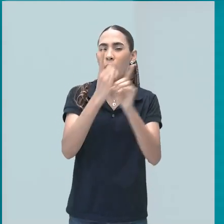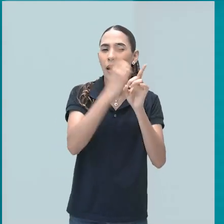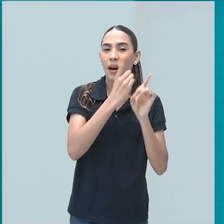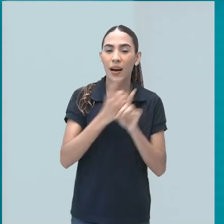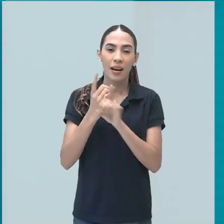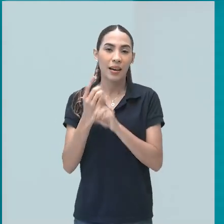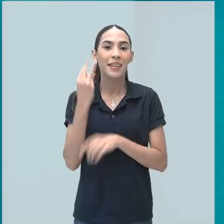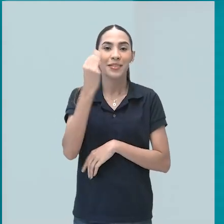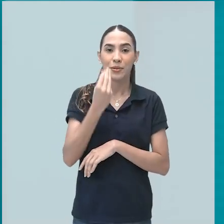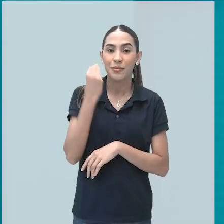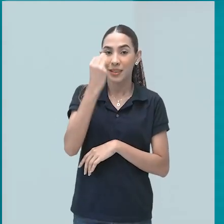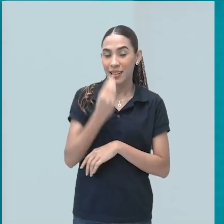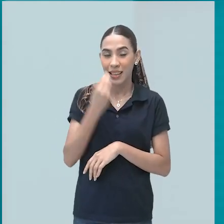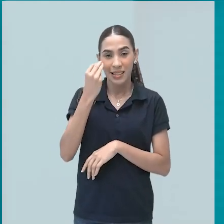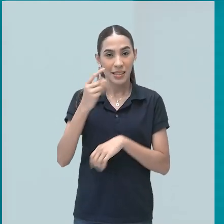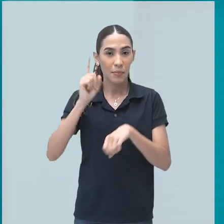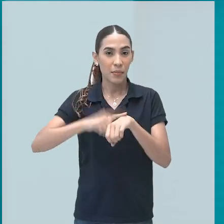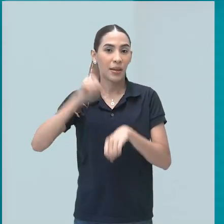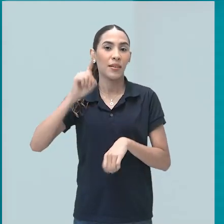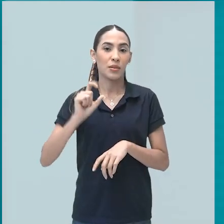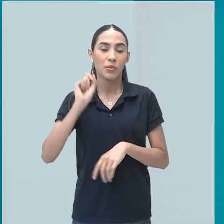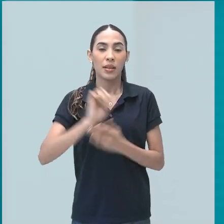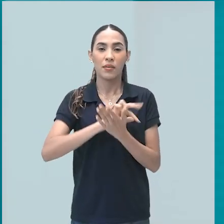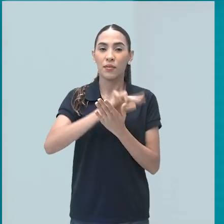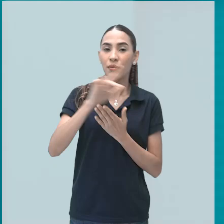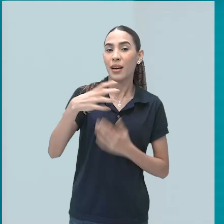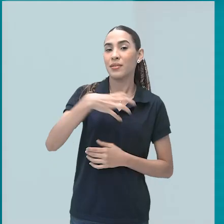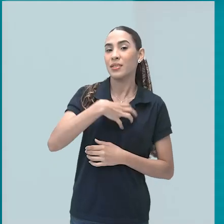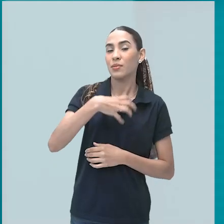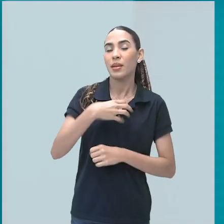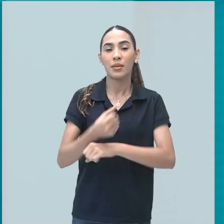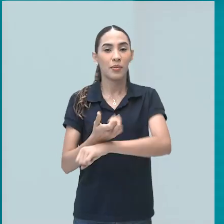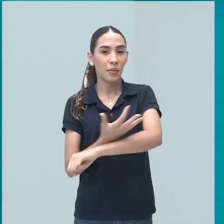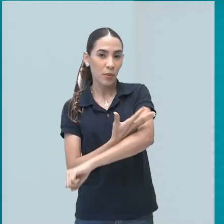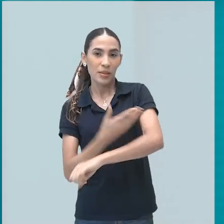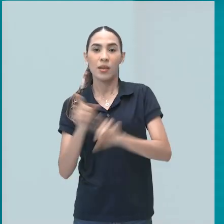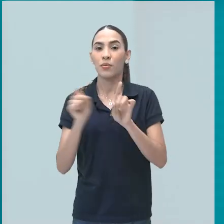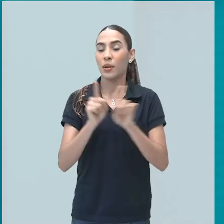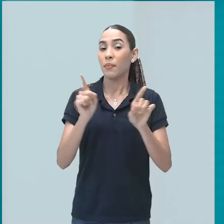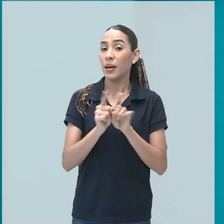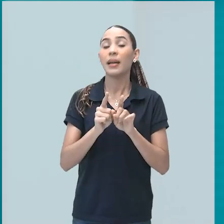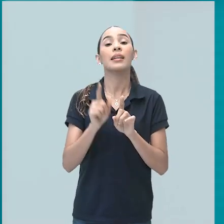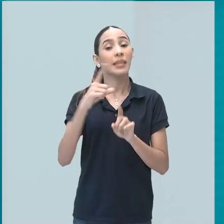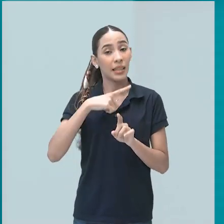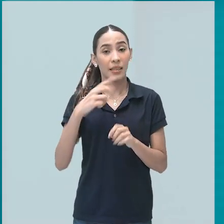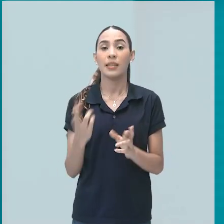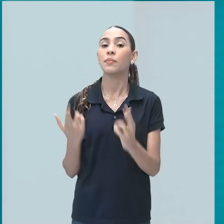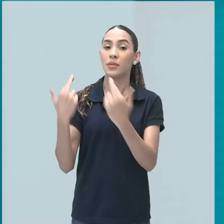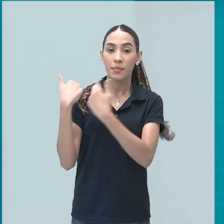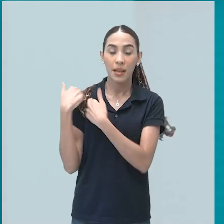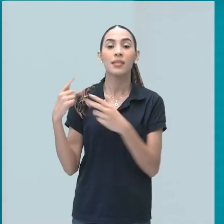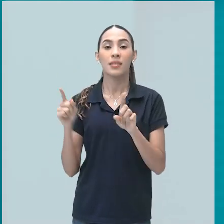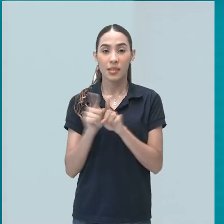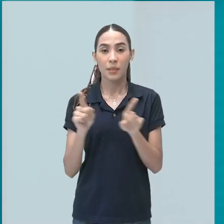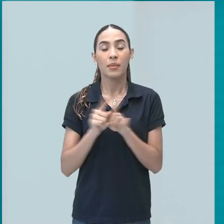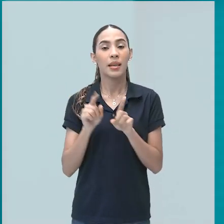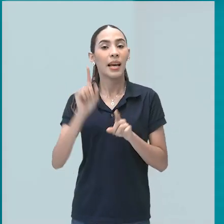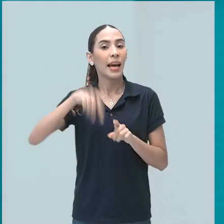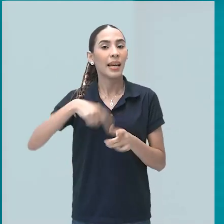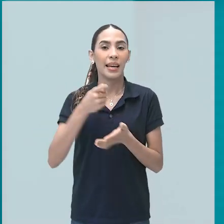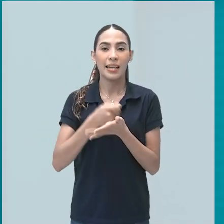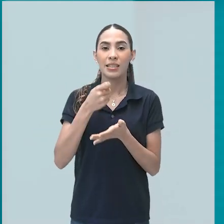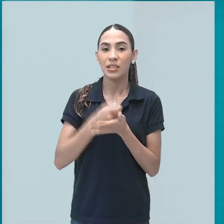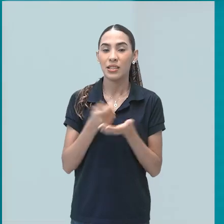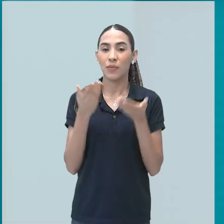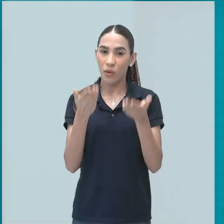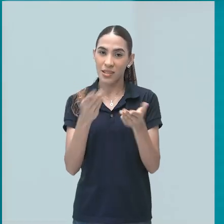irá experimentar pela primeira vez diversos sentimentos, emoções e responsabilidades também que são exigidas